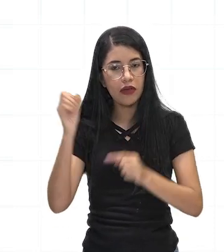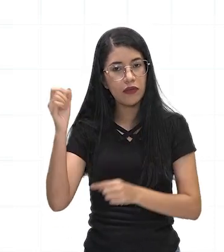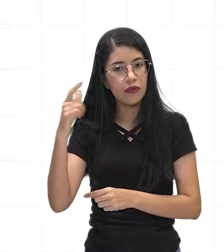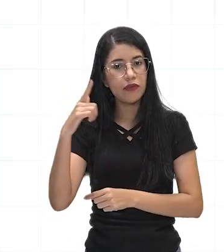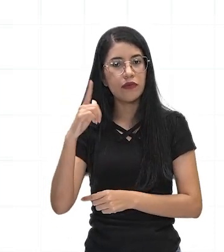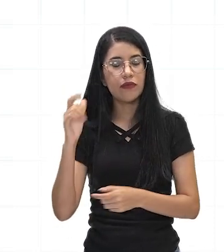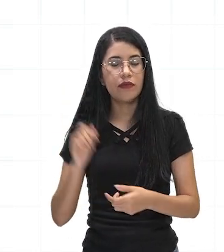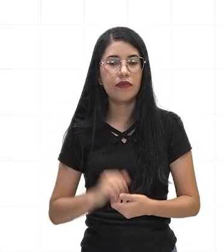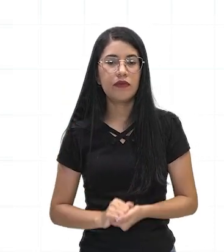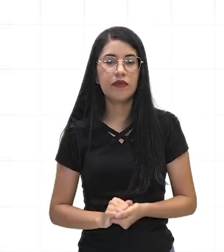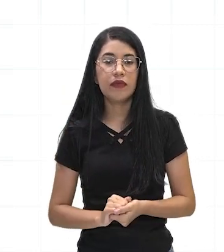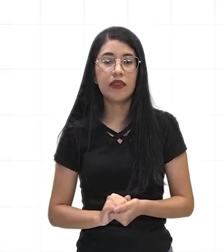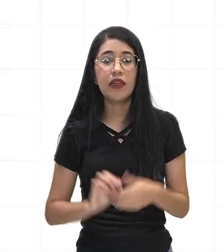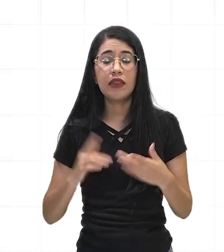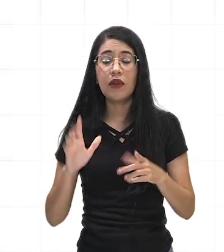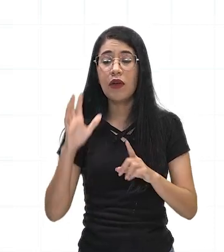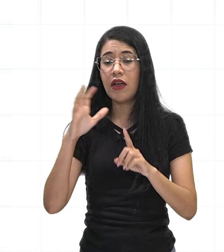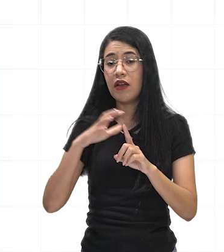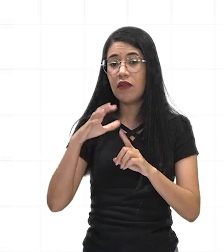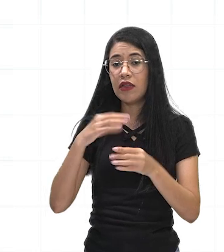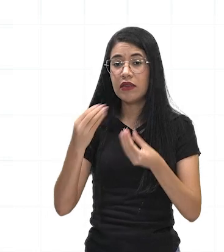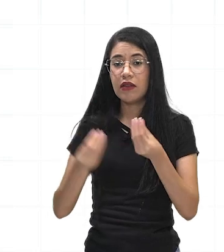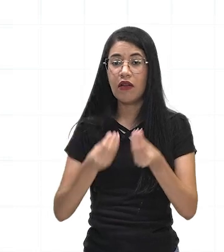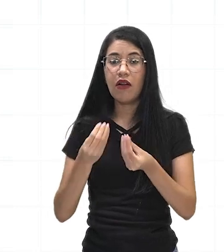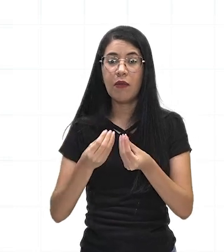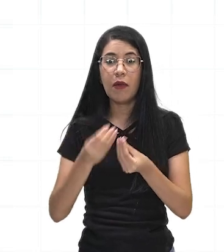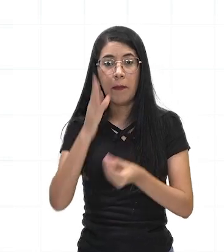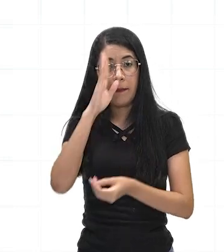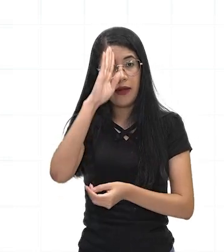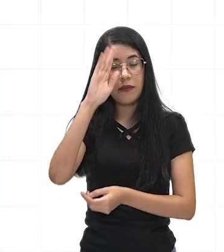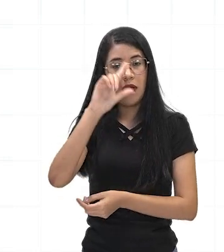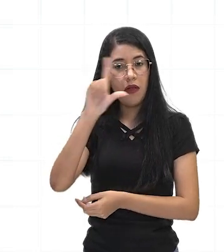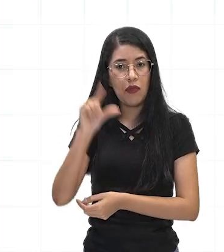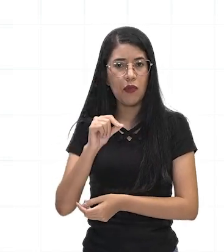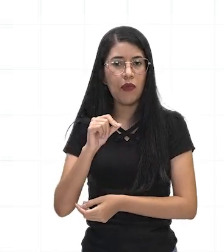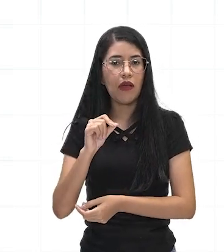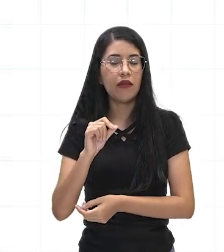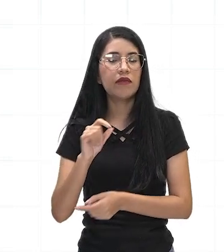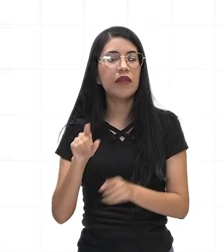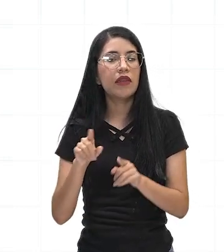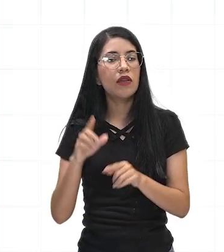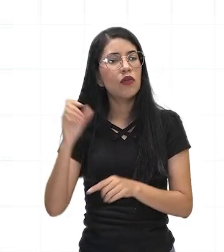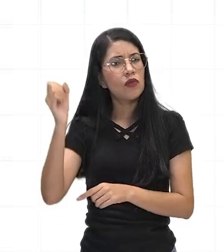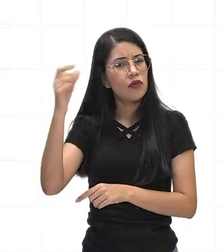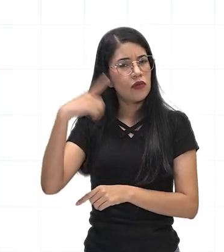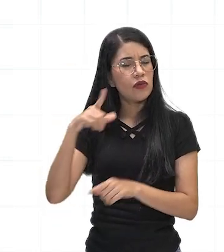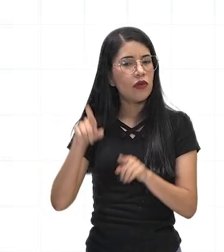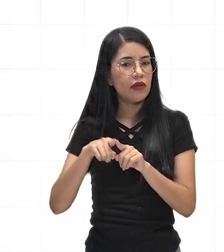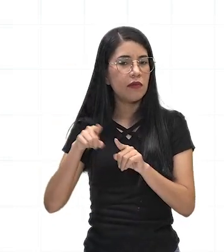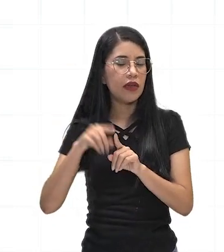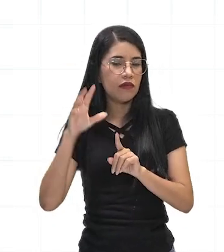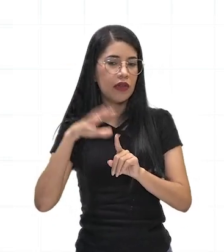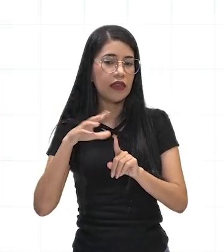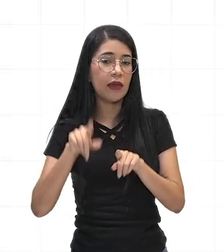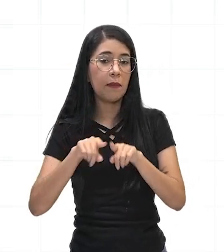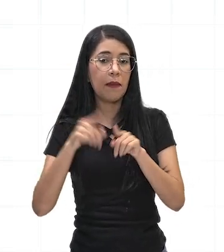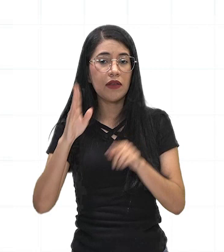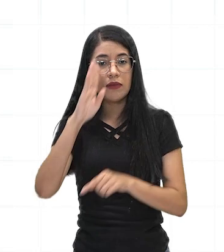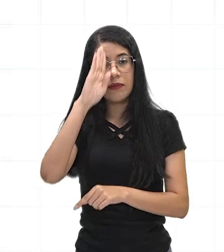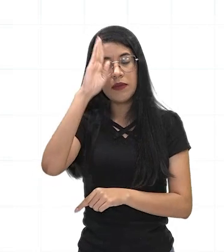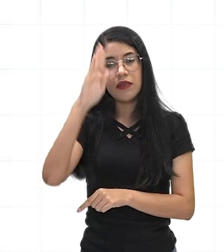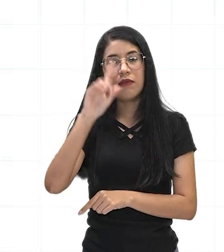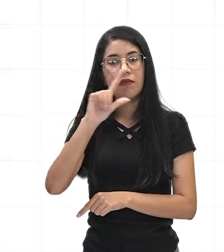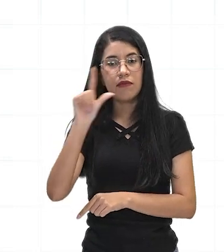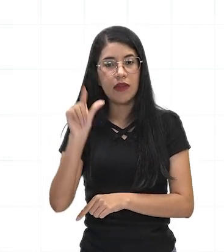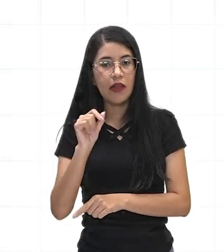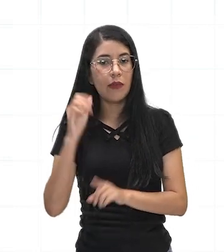Quem vai influenciar bastante aí nessa ocorrência das marés é a Lua, né? O Sol ele tem também uma participaçãozinha, tem uma influência, mas a Lua nesse caso